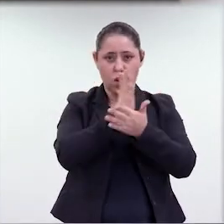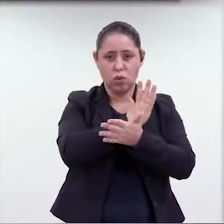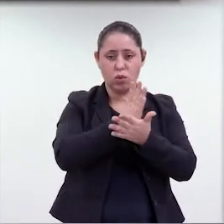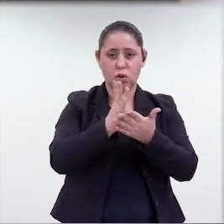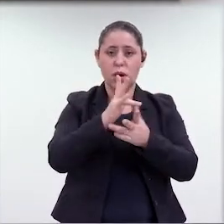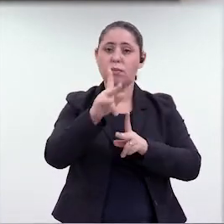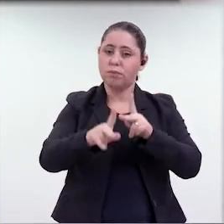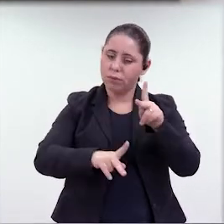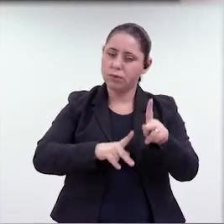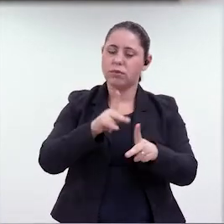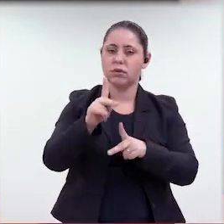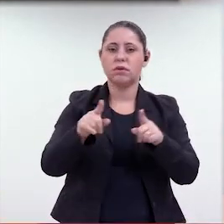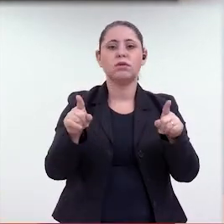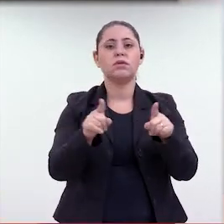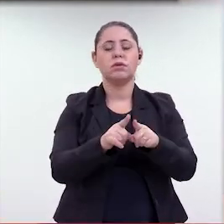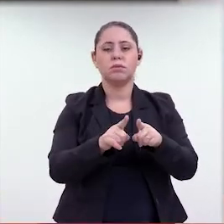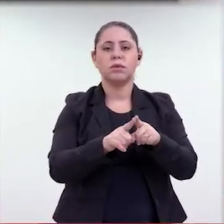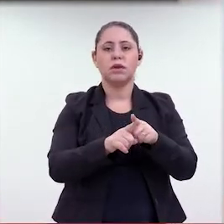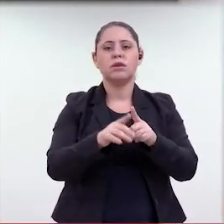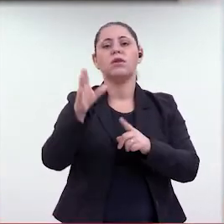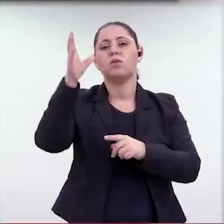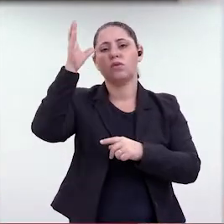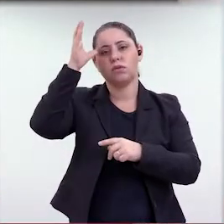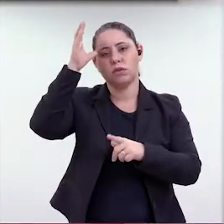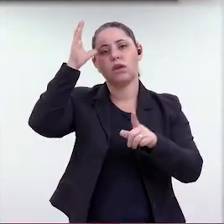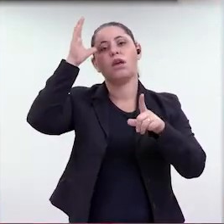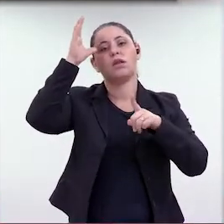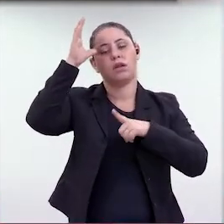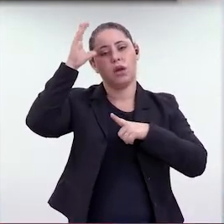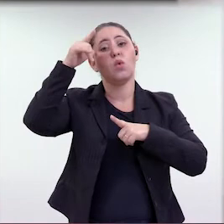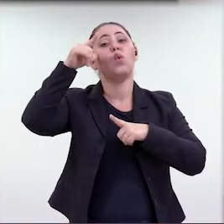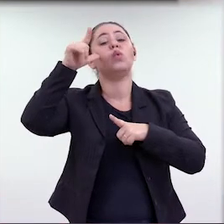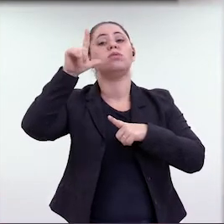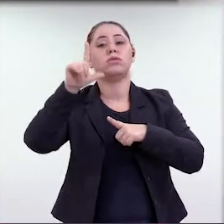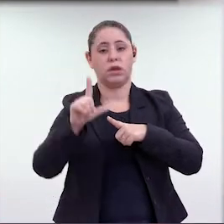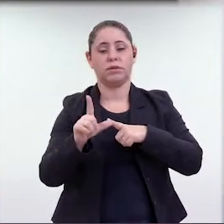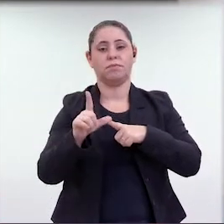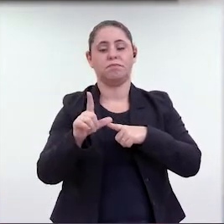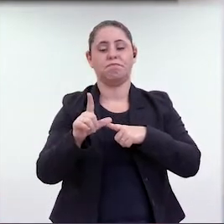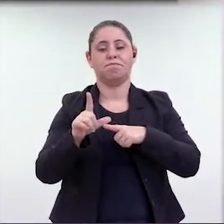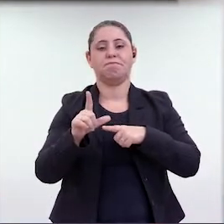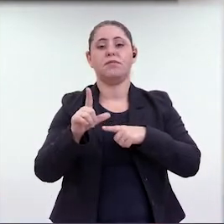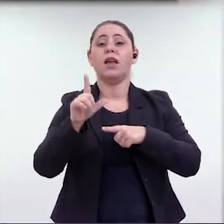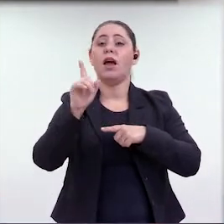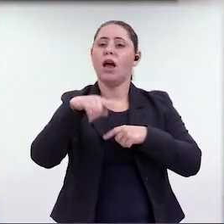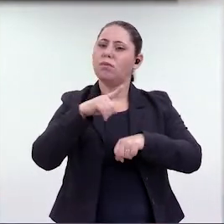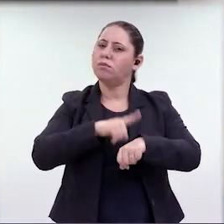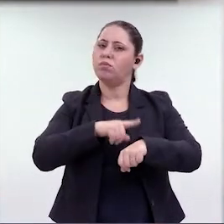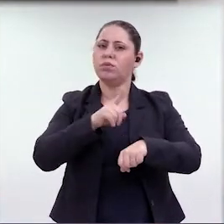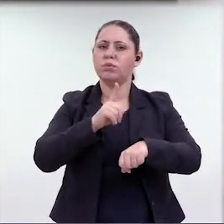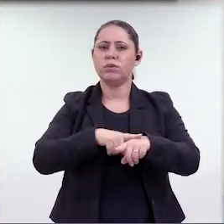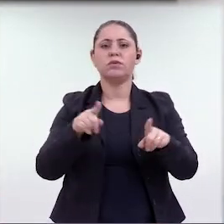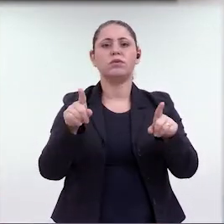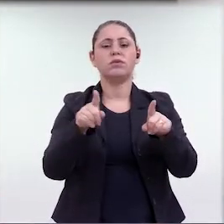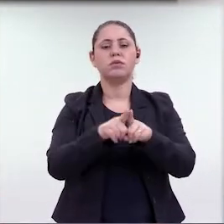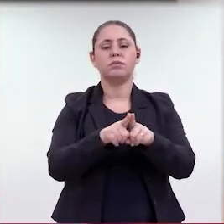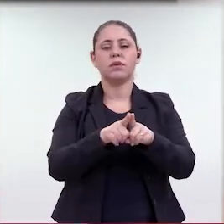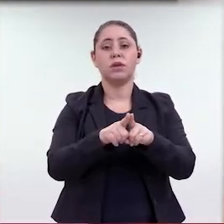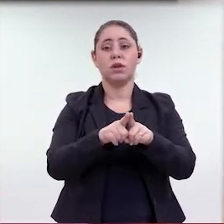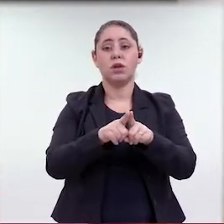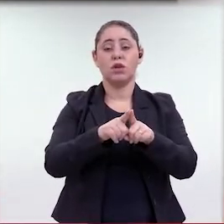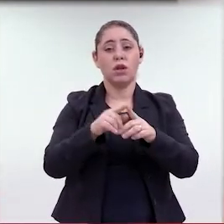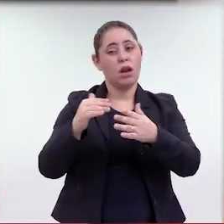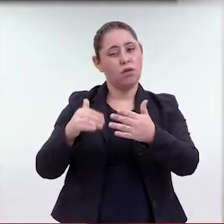população, está consciente, está conseguindo, sabe? E eu acho que esse é um momento também que, lá na frente, nós vamos